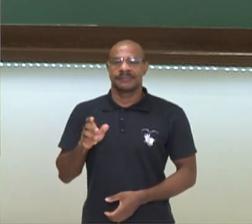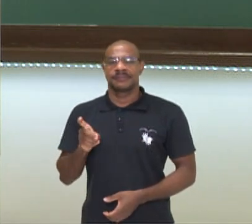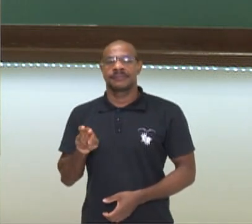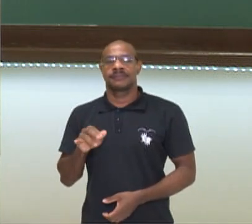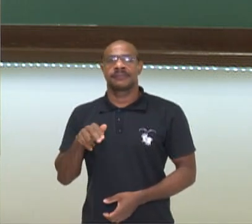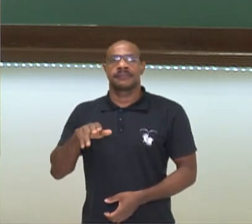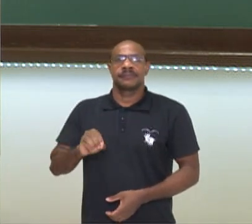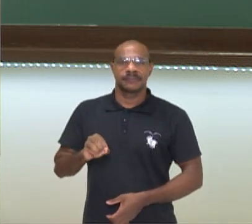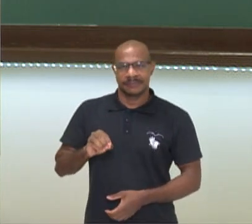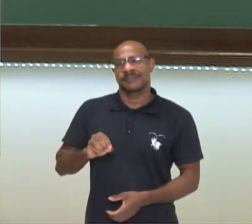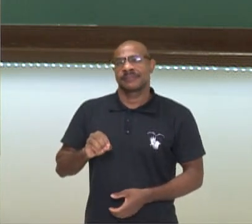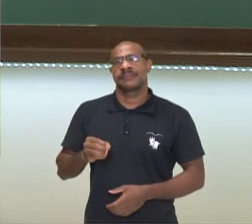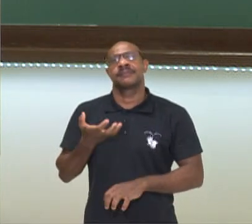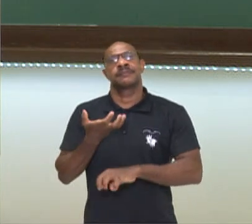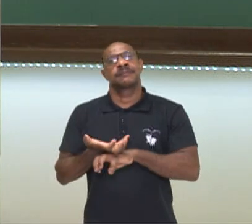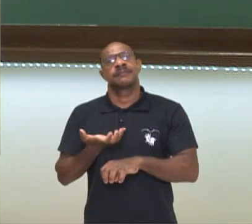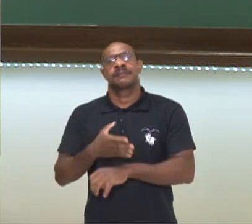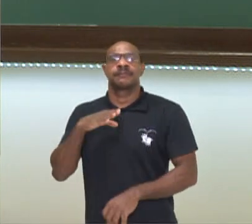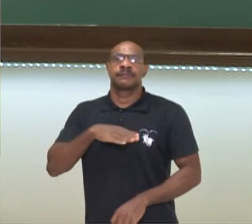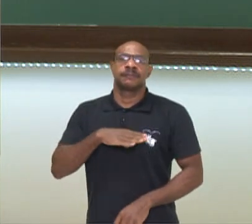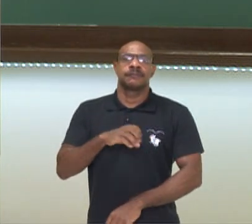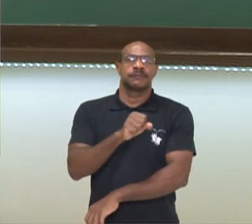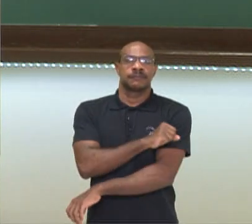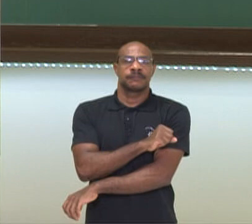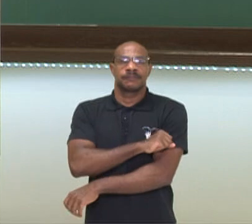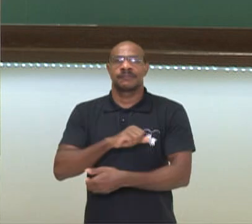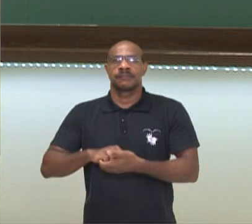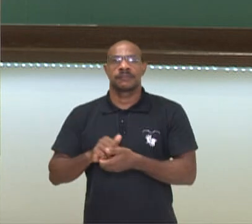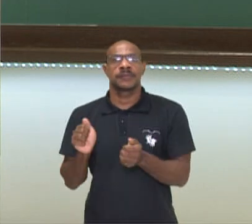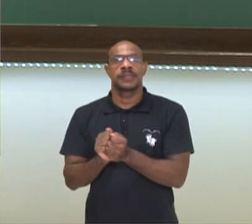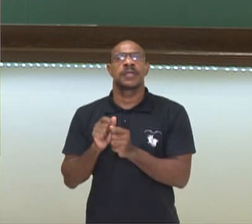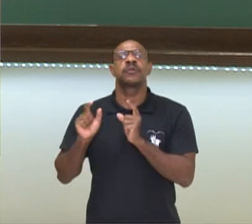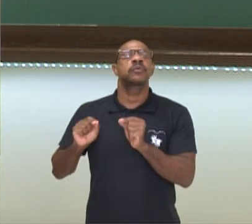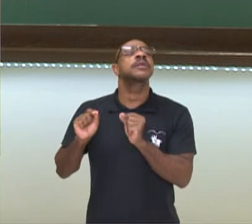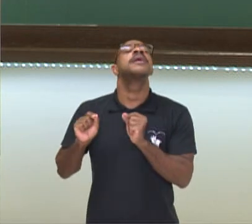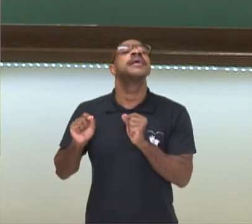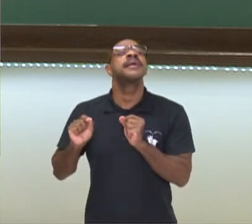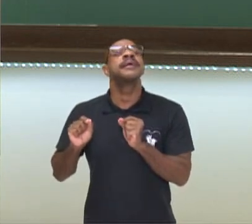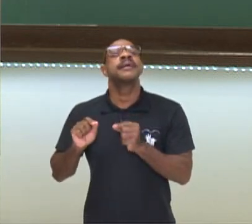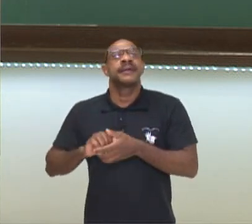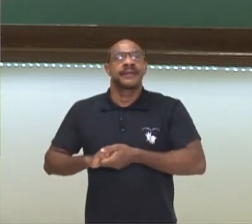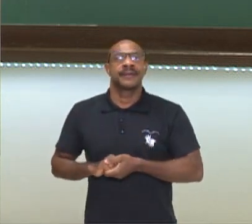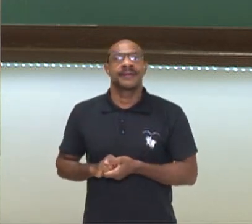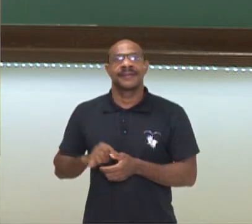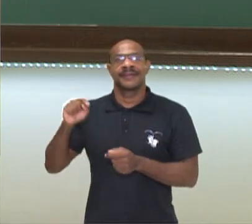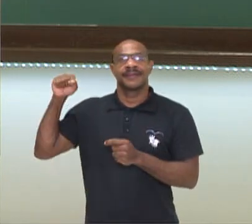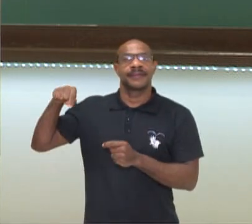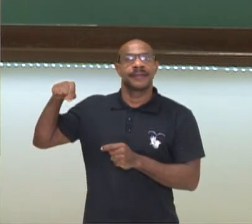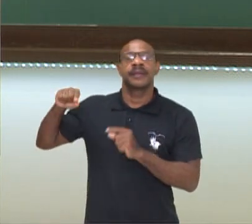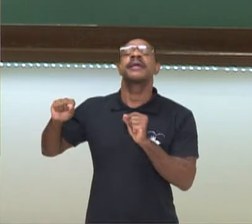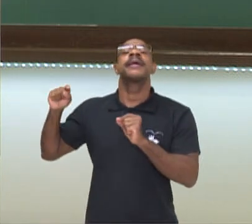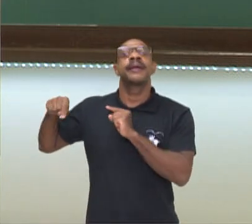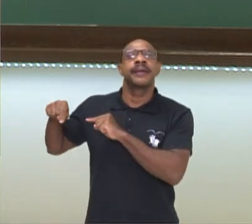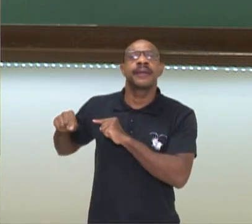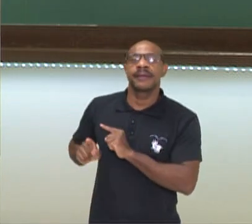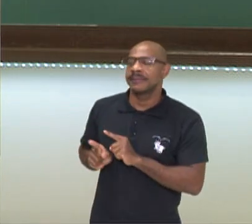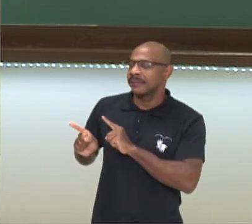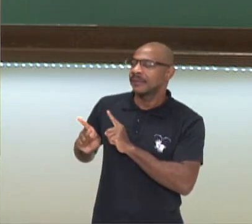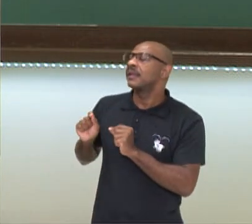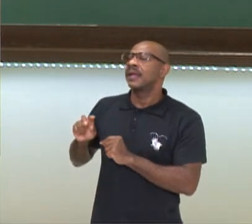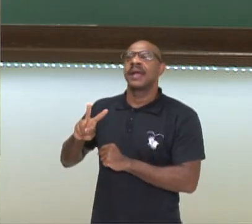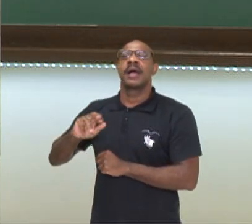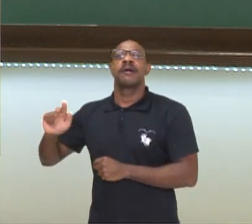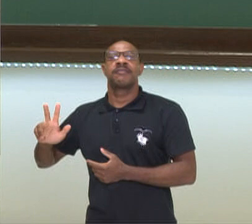língua portuguesa 8º ano quem tá conosco aqui junto como sempre olha olha olha lá